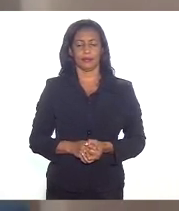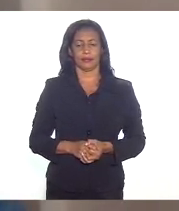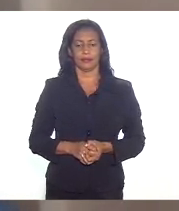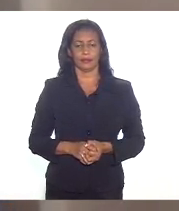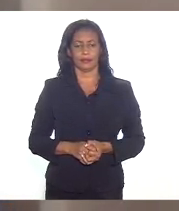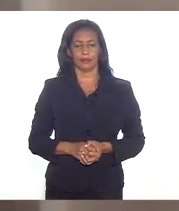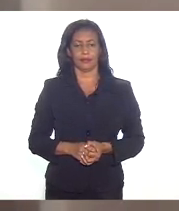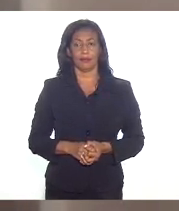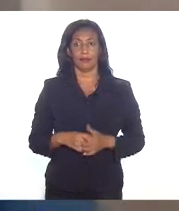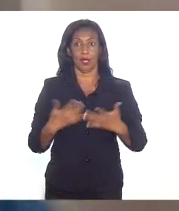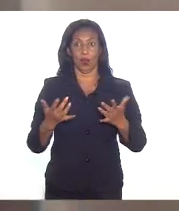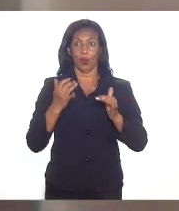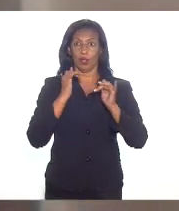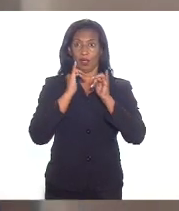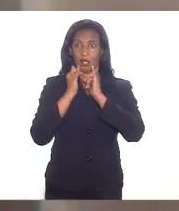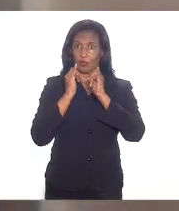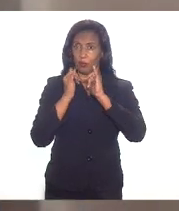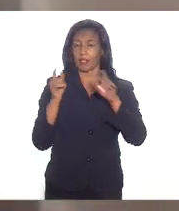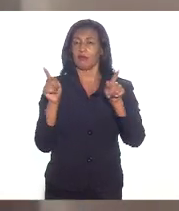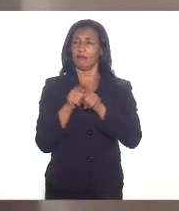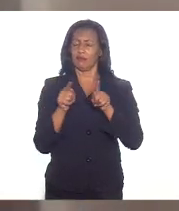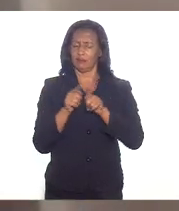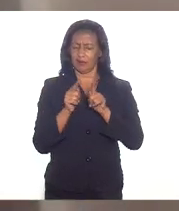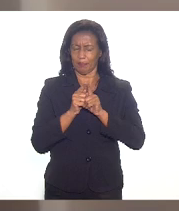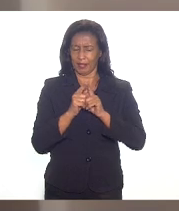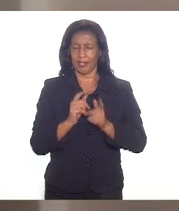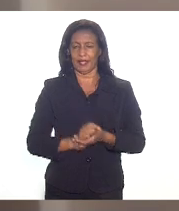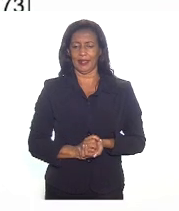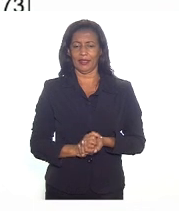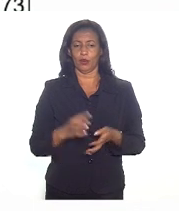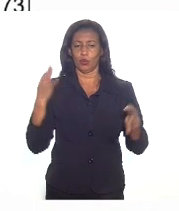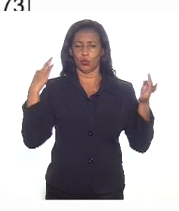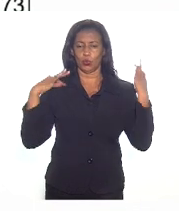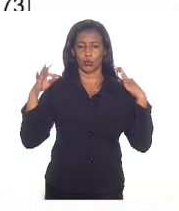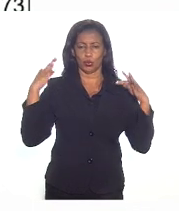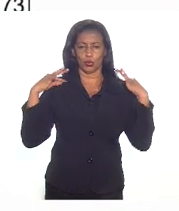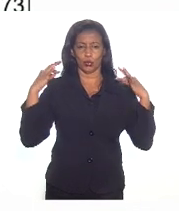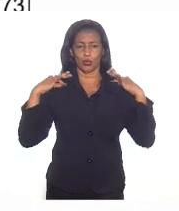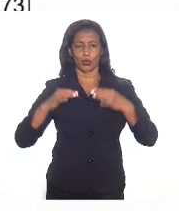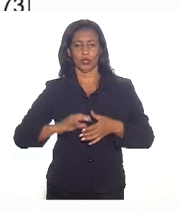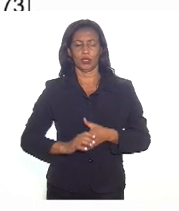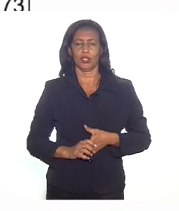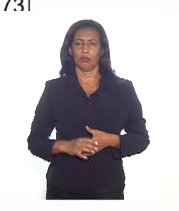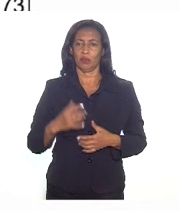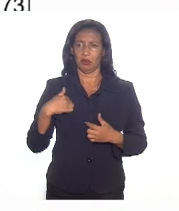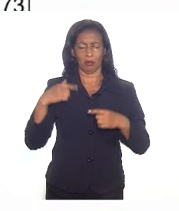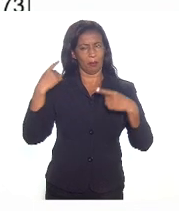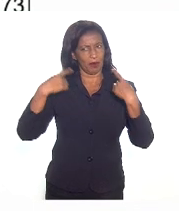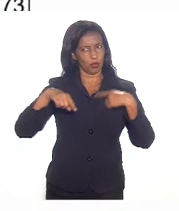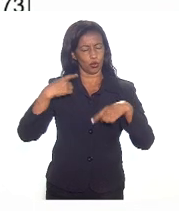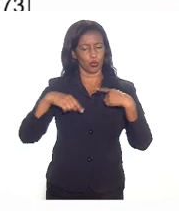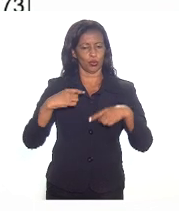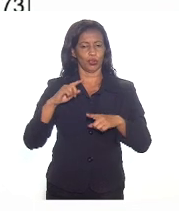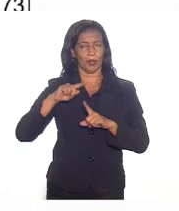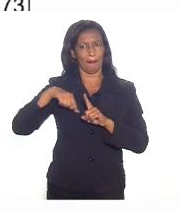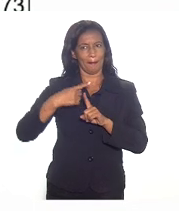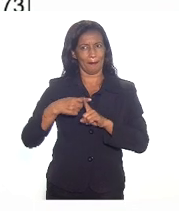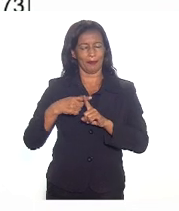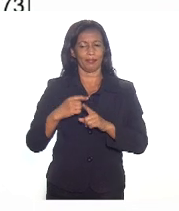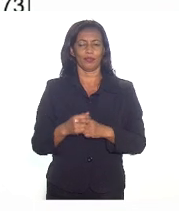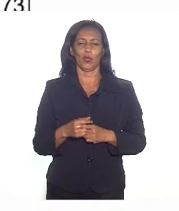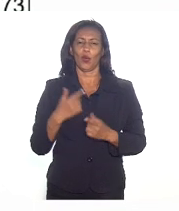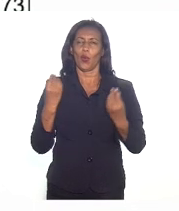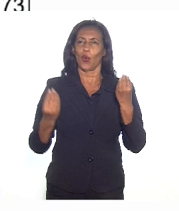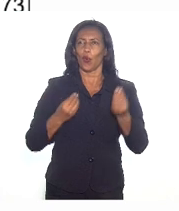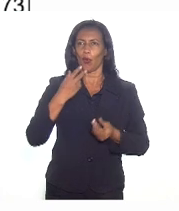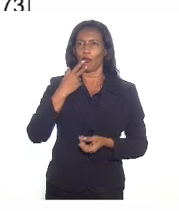Esse é outro dado também ainda sobre a questão do turismo, e eu trago o turismo aqui também para a gente discutir mais, como diz o Luiz Paulo,